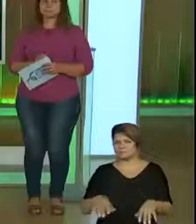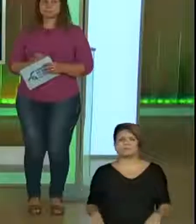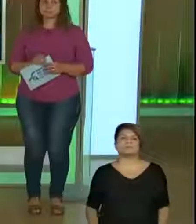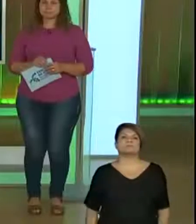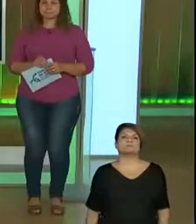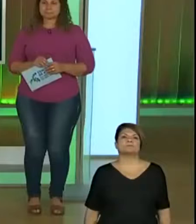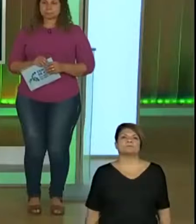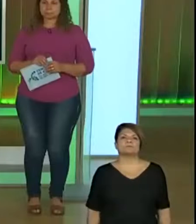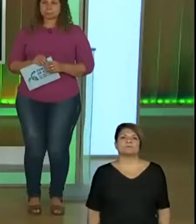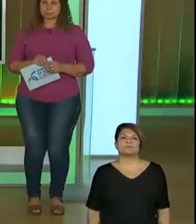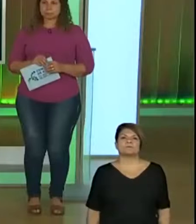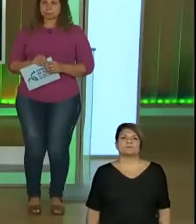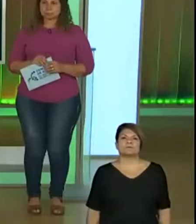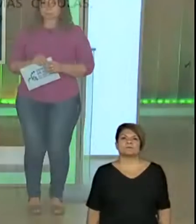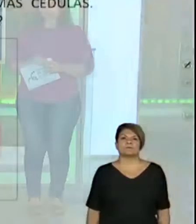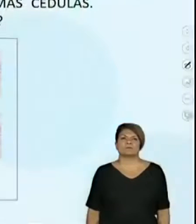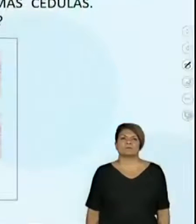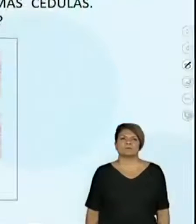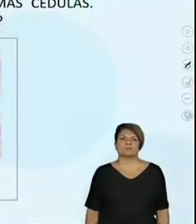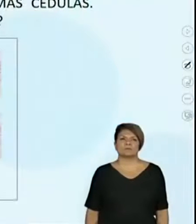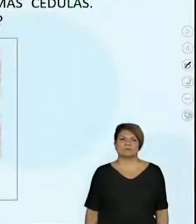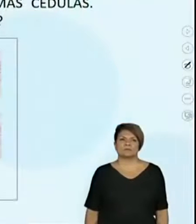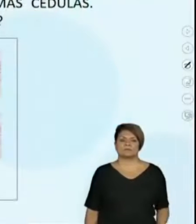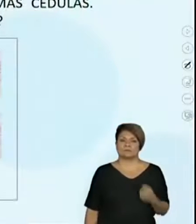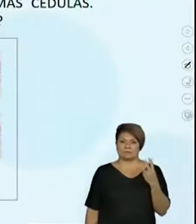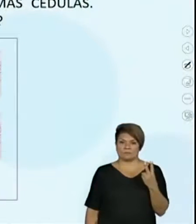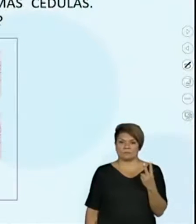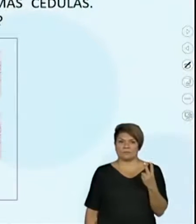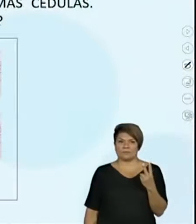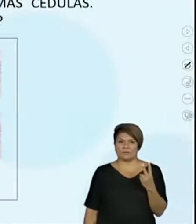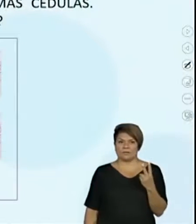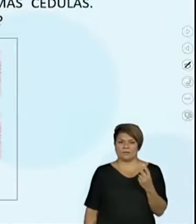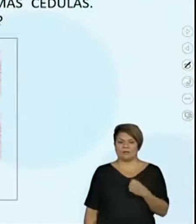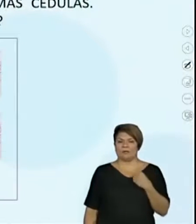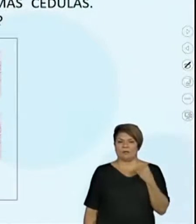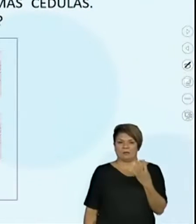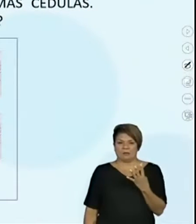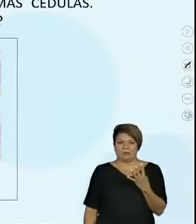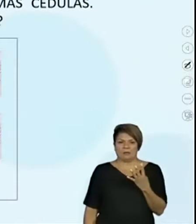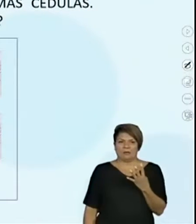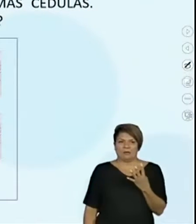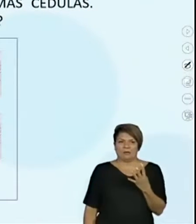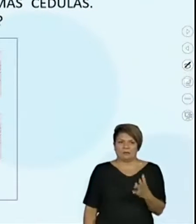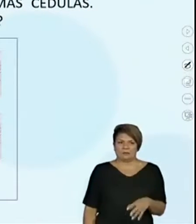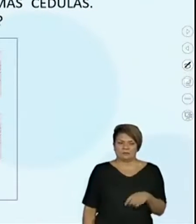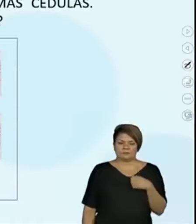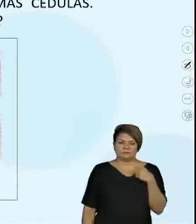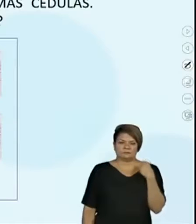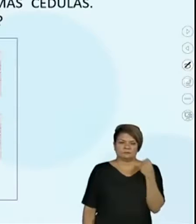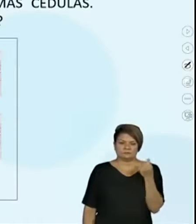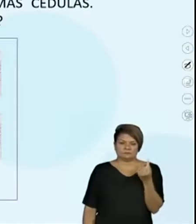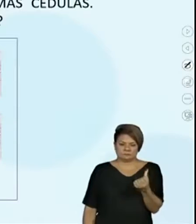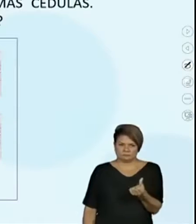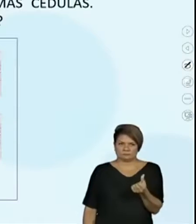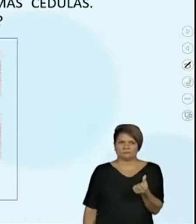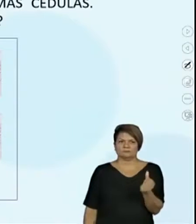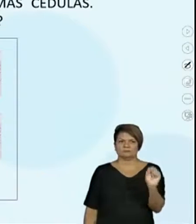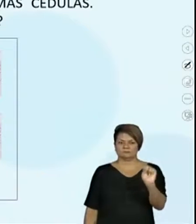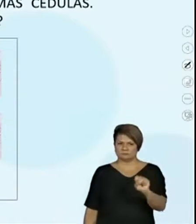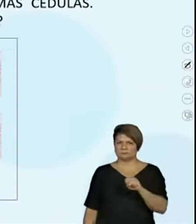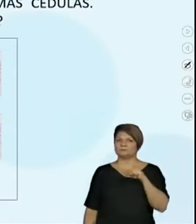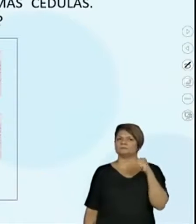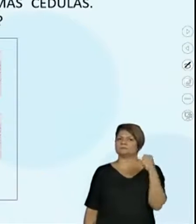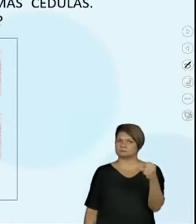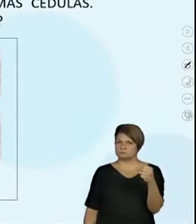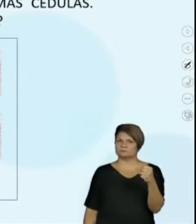uhum, só. É, eu sou, ó, 2, mais 2, 4, mais 2, 6,